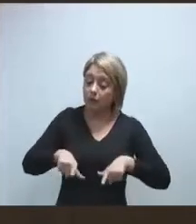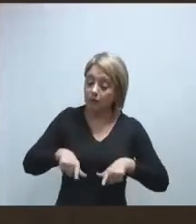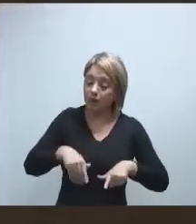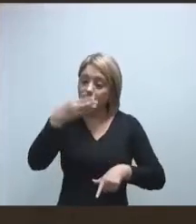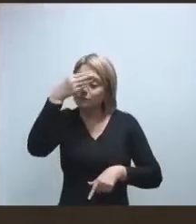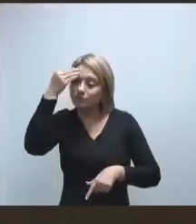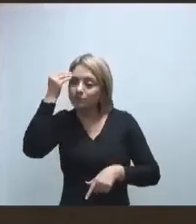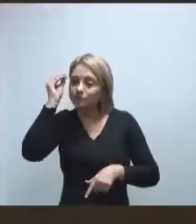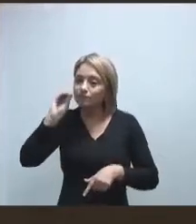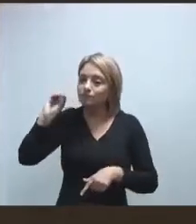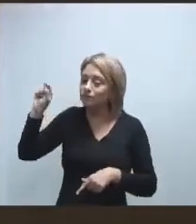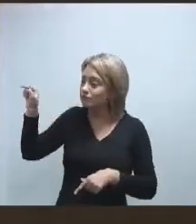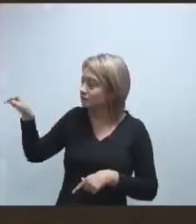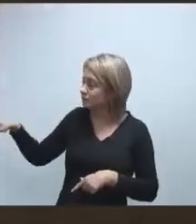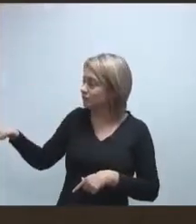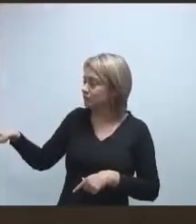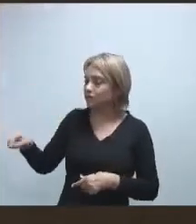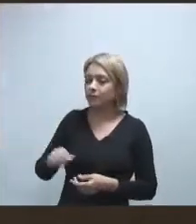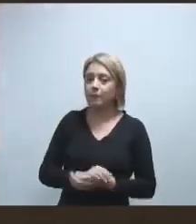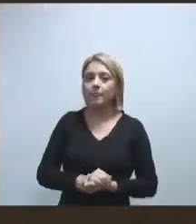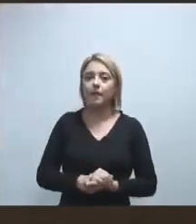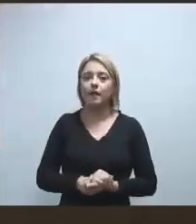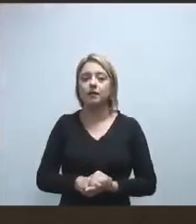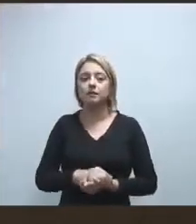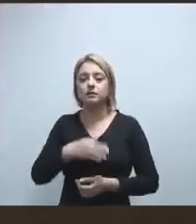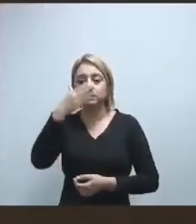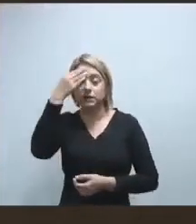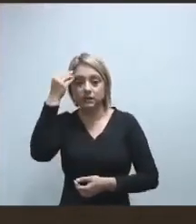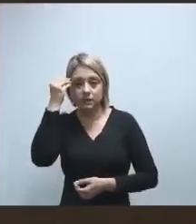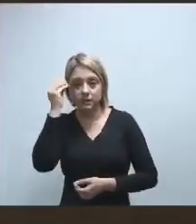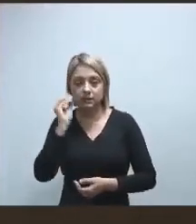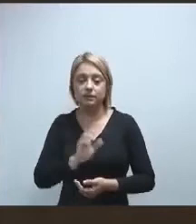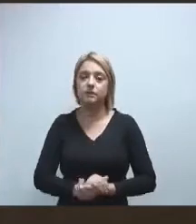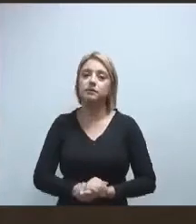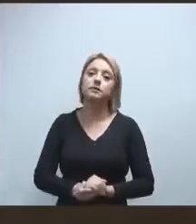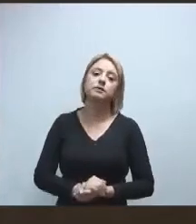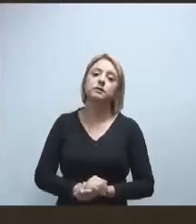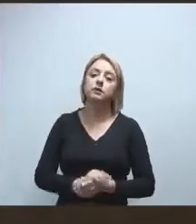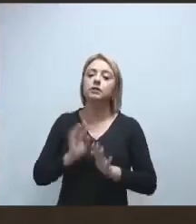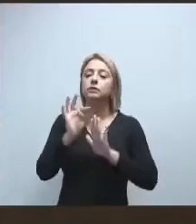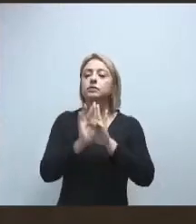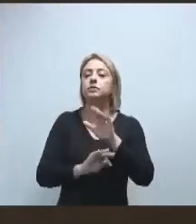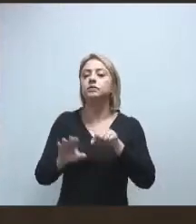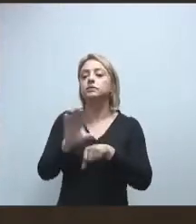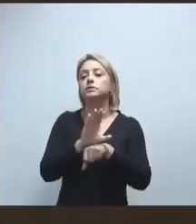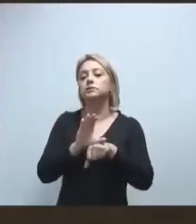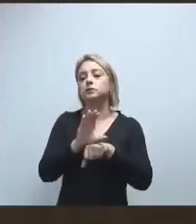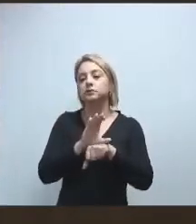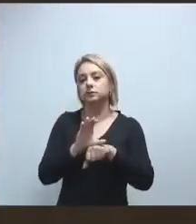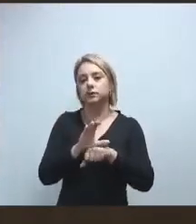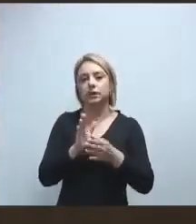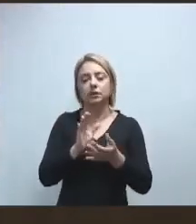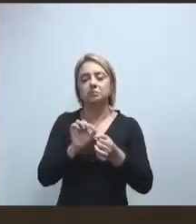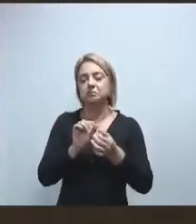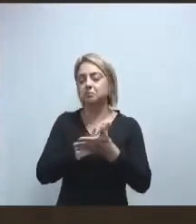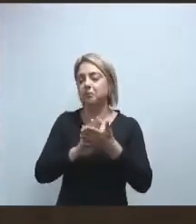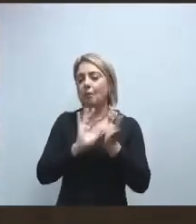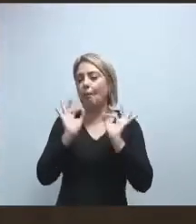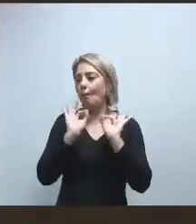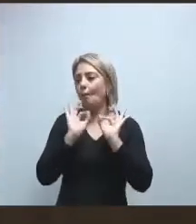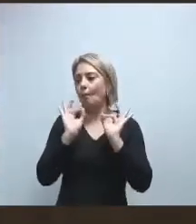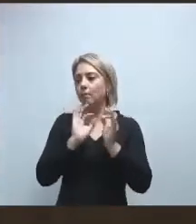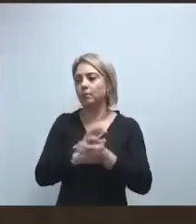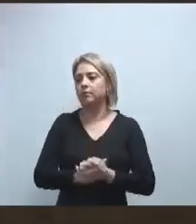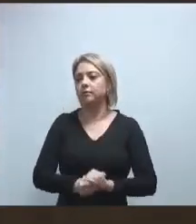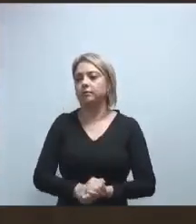esquecida naquelas que ficaram esquecidas do texto constitucional nos fez mais nada mas